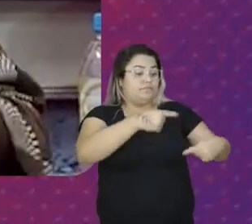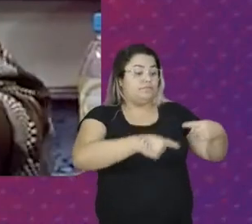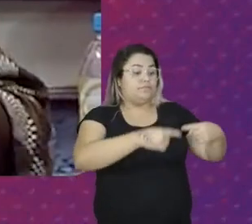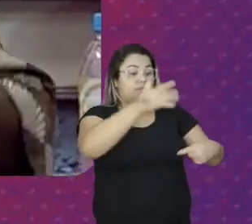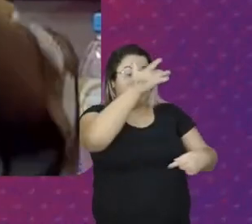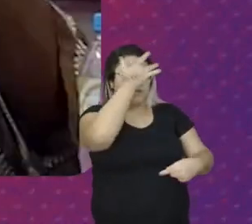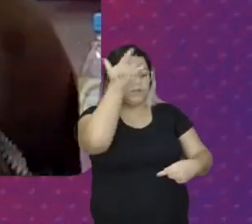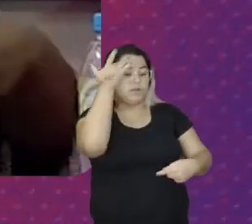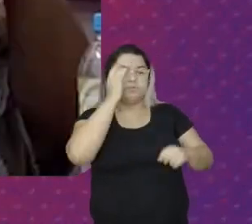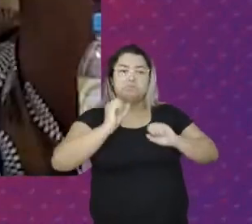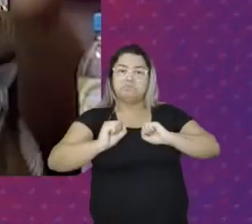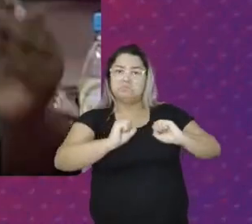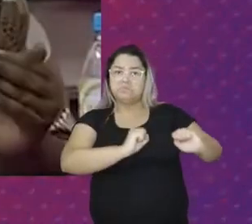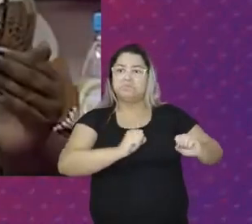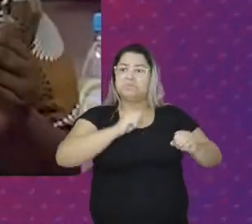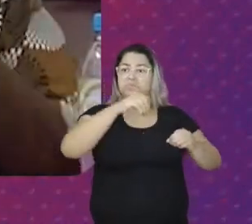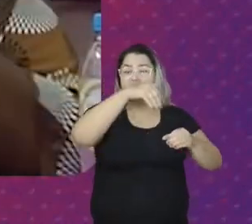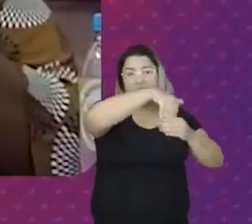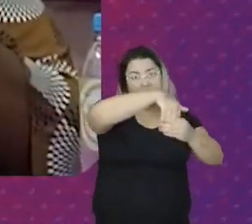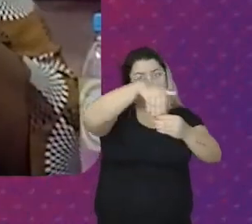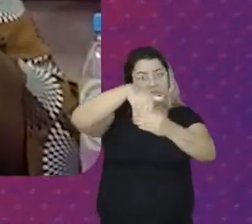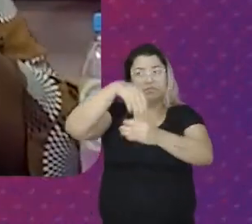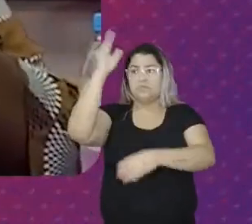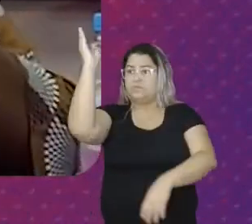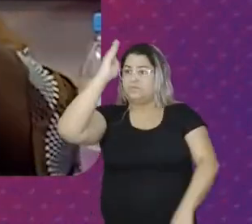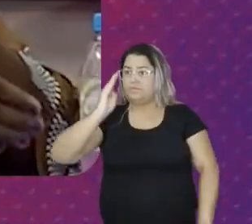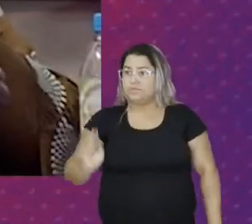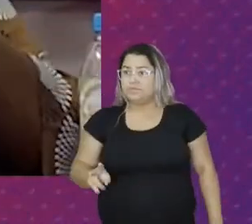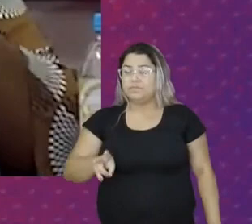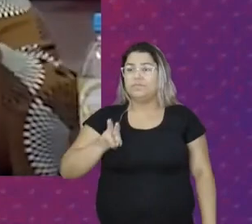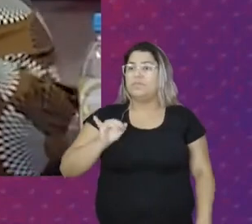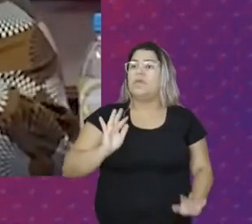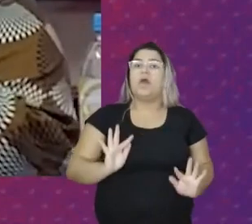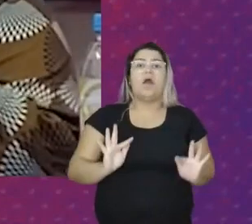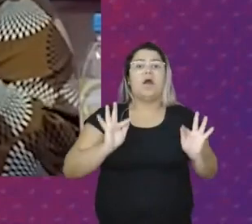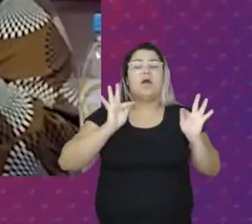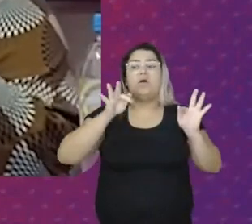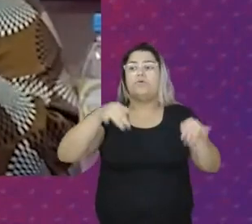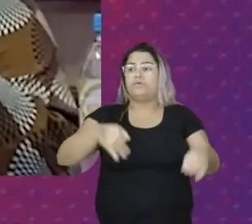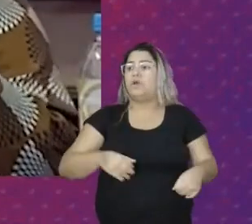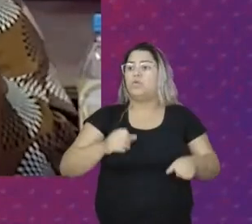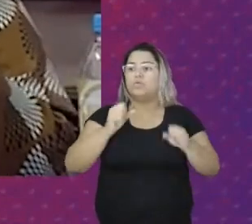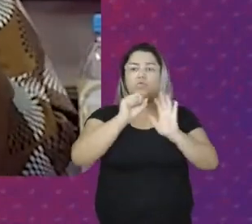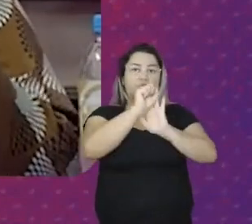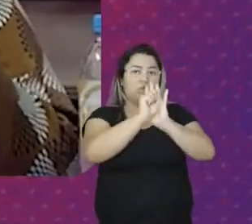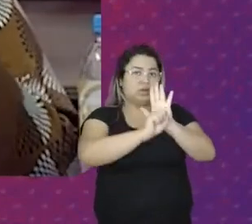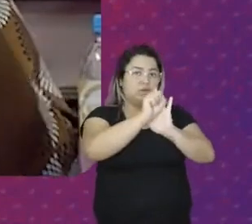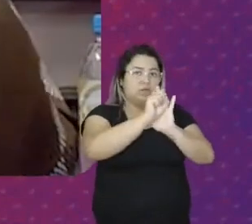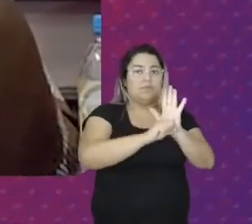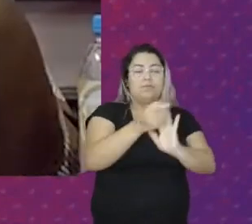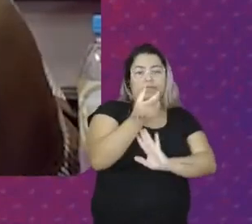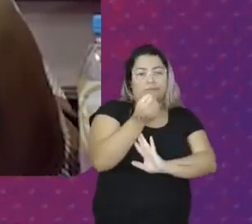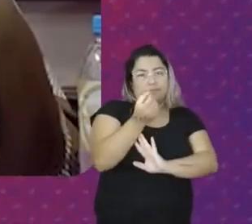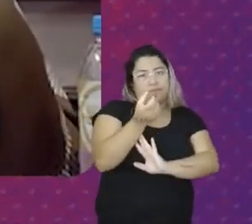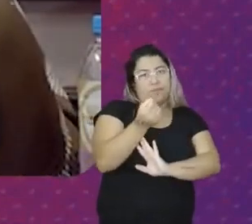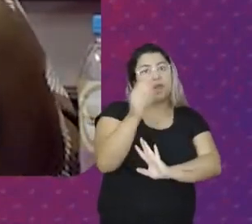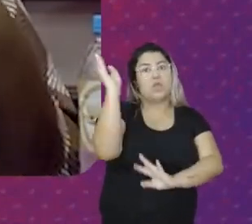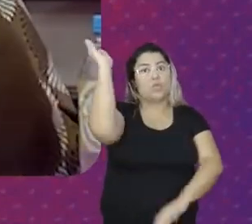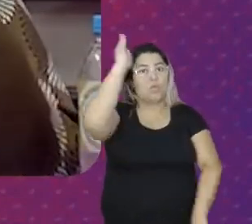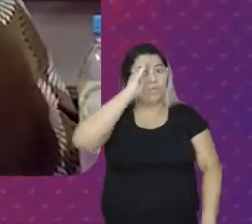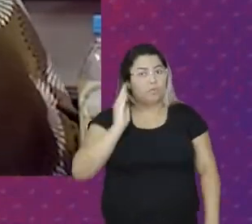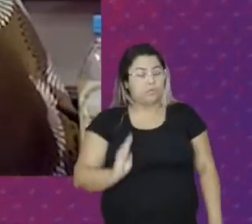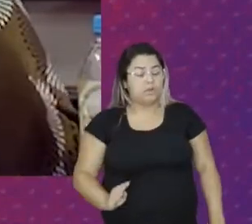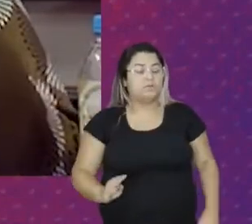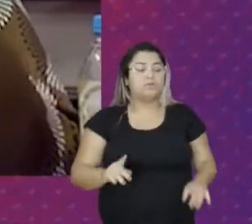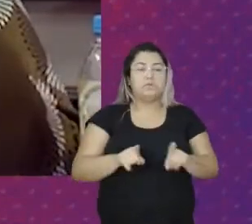votar no Brasil vai se estender até quase o final do século XX, que é muito recente no Brasil,